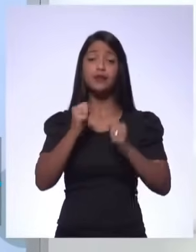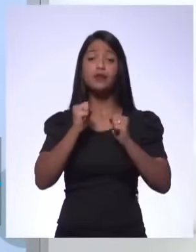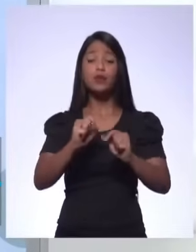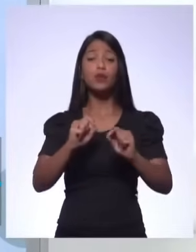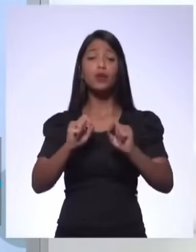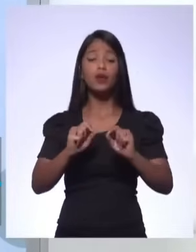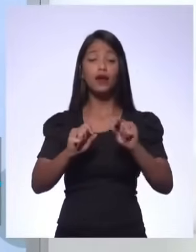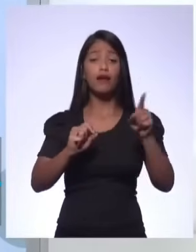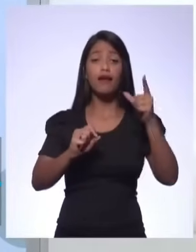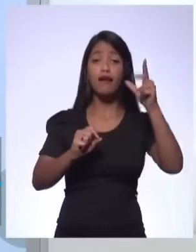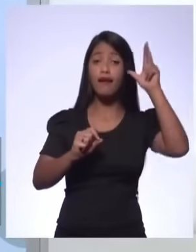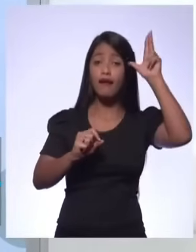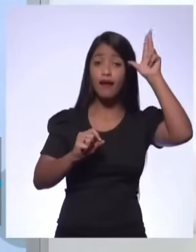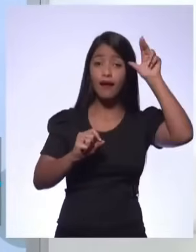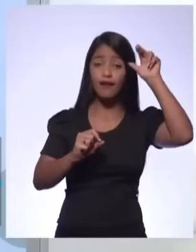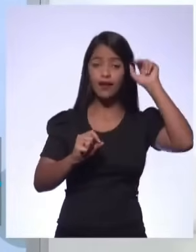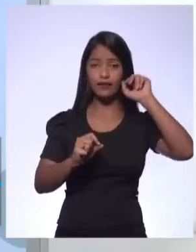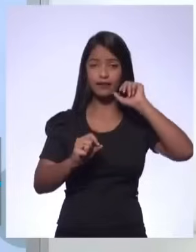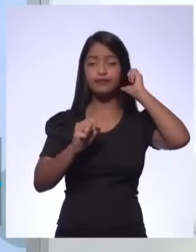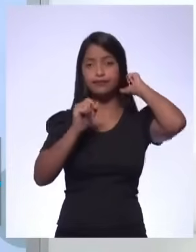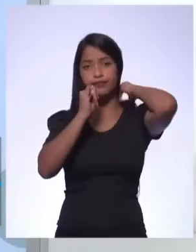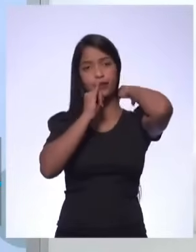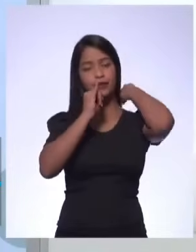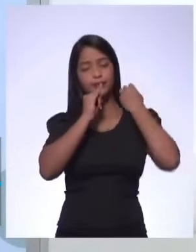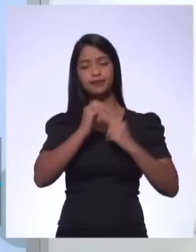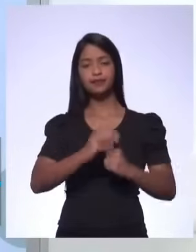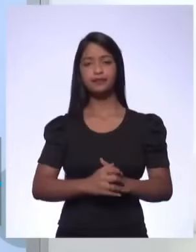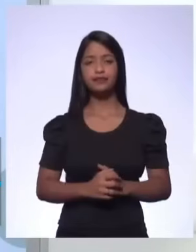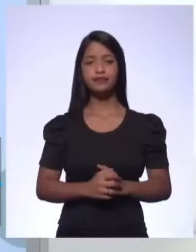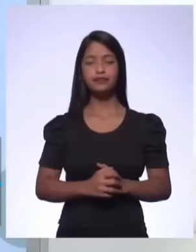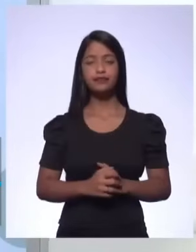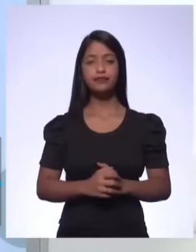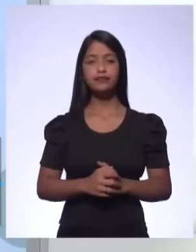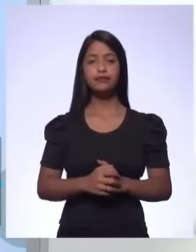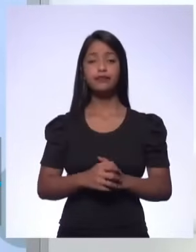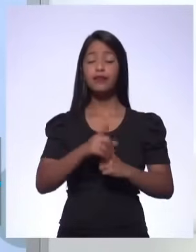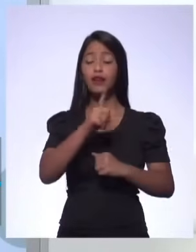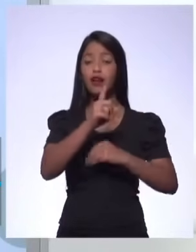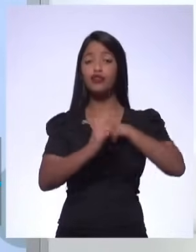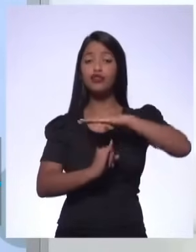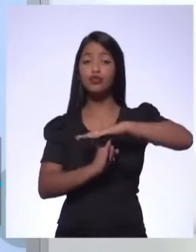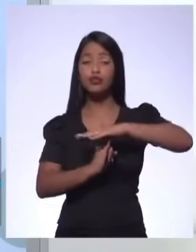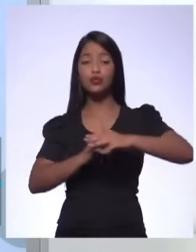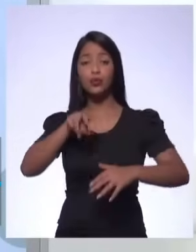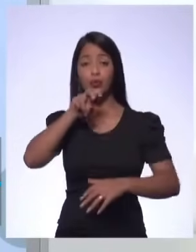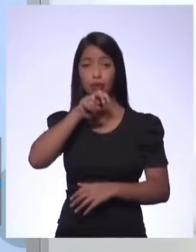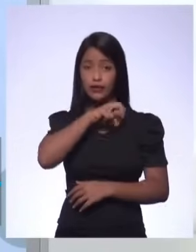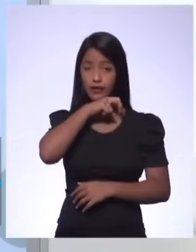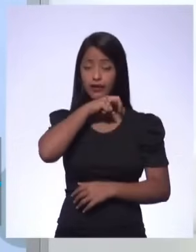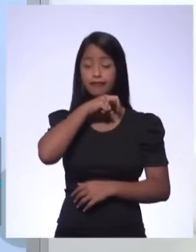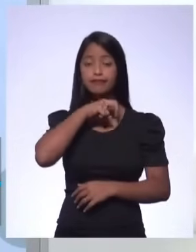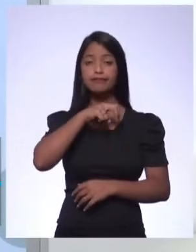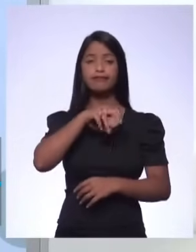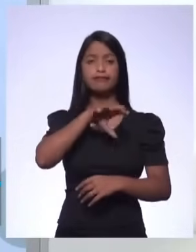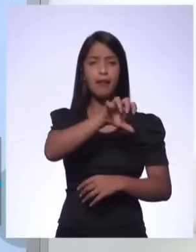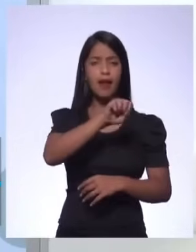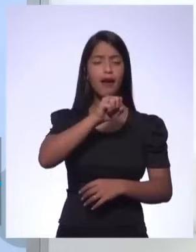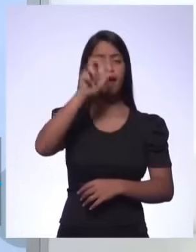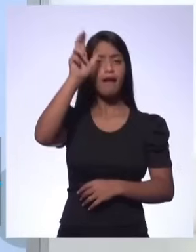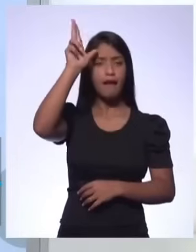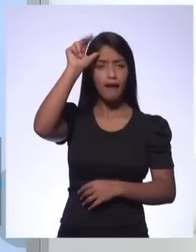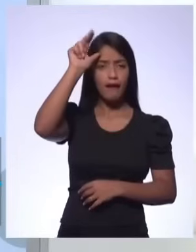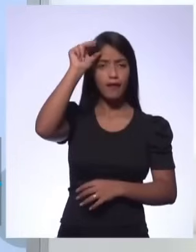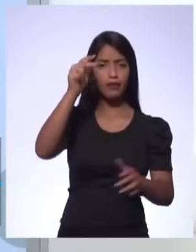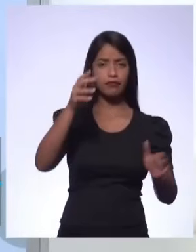injeta lá o veneno, lógico, uma quantidade pequena, né? Você não, quem faz isso é o Instituto Butantan e tal. E aí você injeta lá